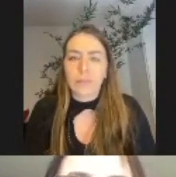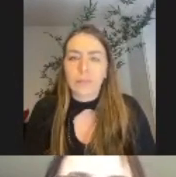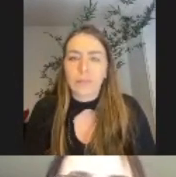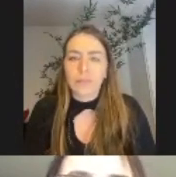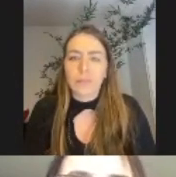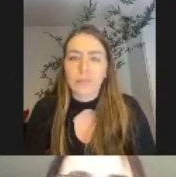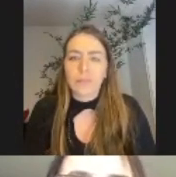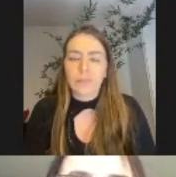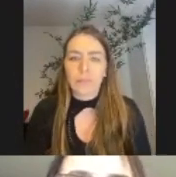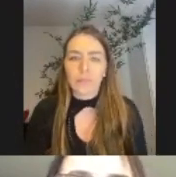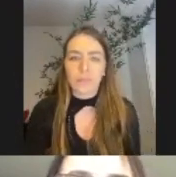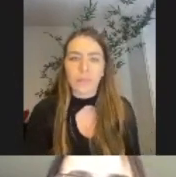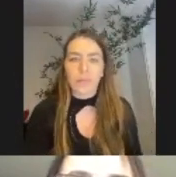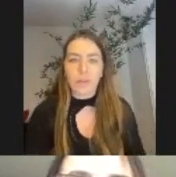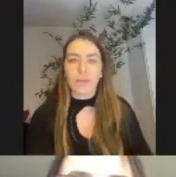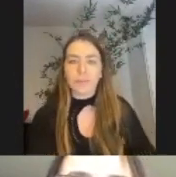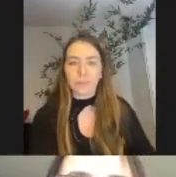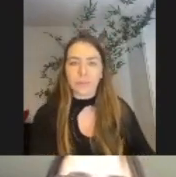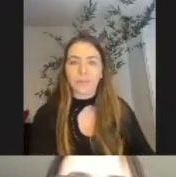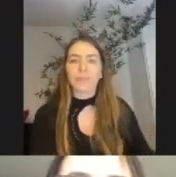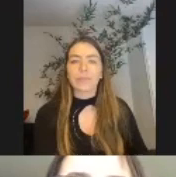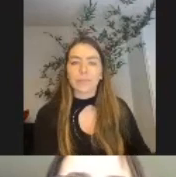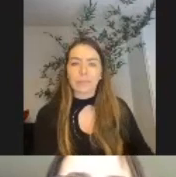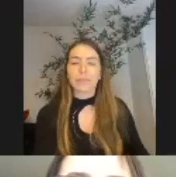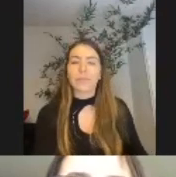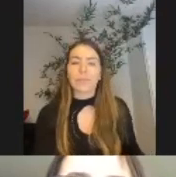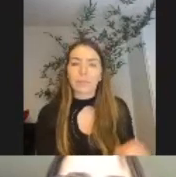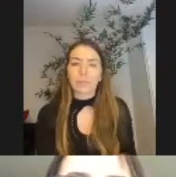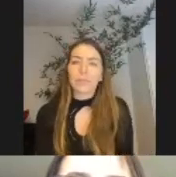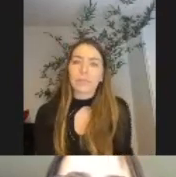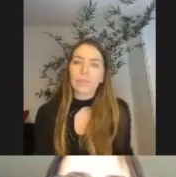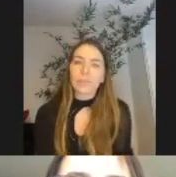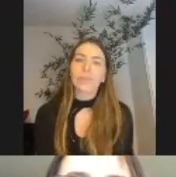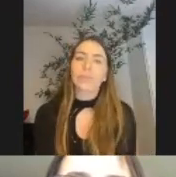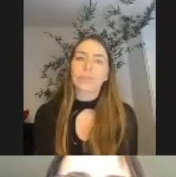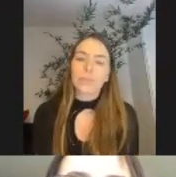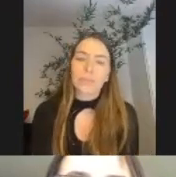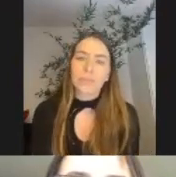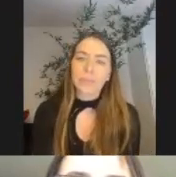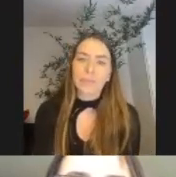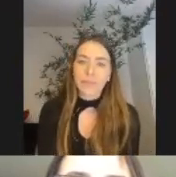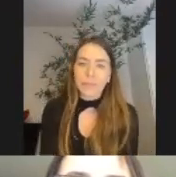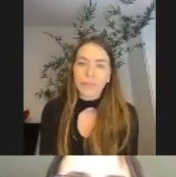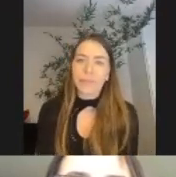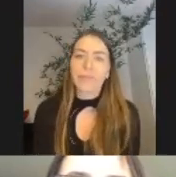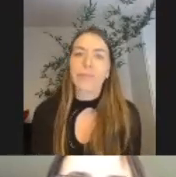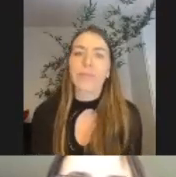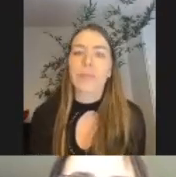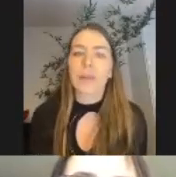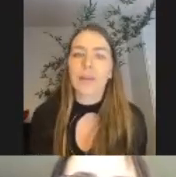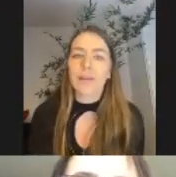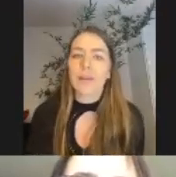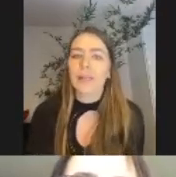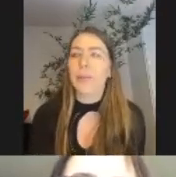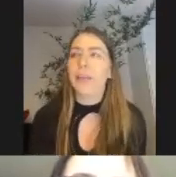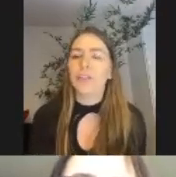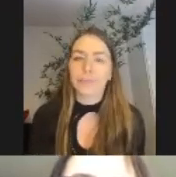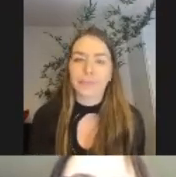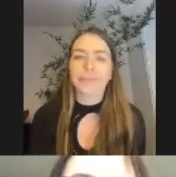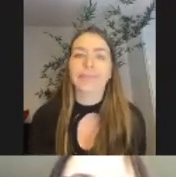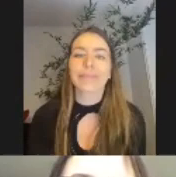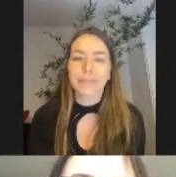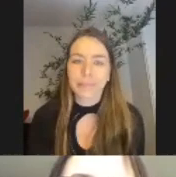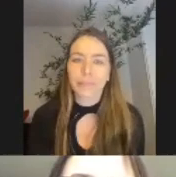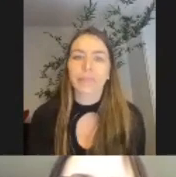da saciedade também é muito importante. Quer dizer, quem faz low carb sabe que você vai comendo cada vez menos. Então, uma panqueca com acompanhamento